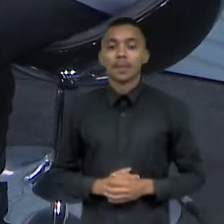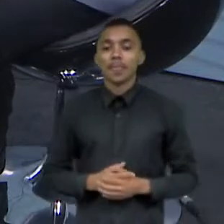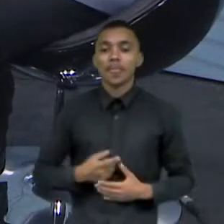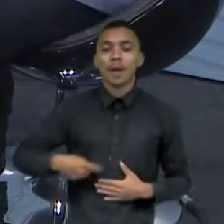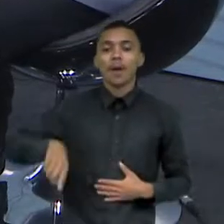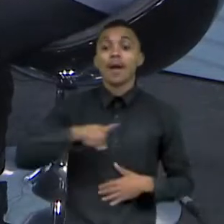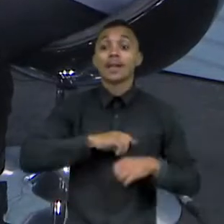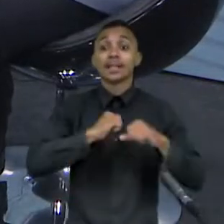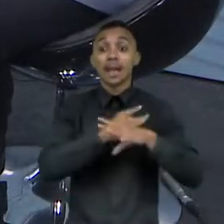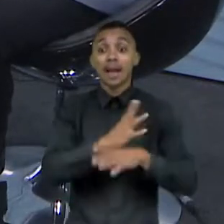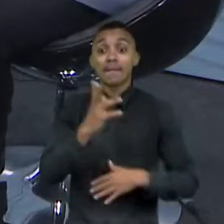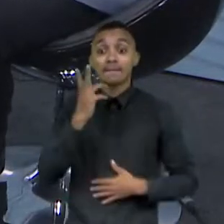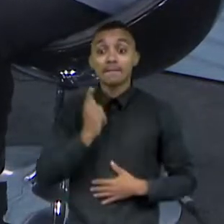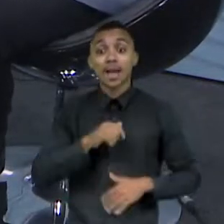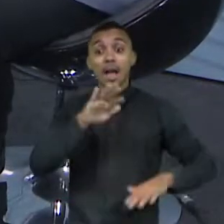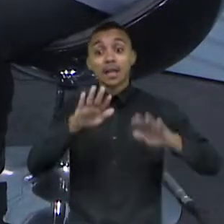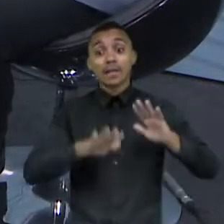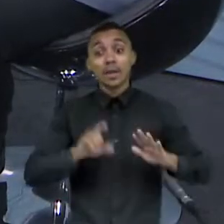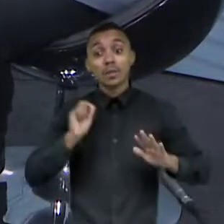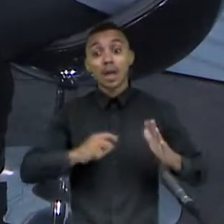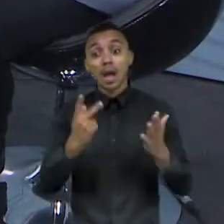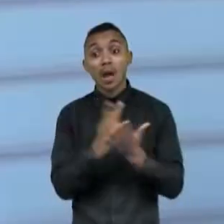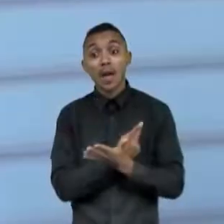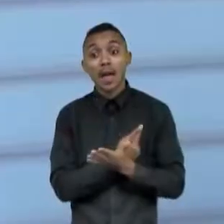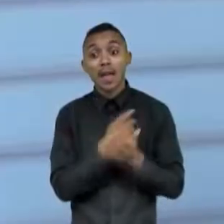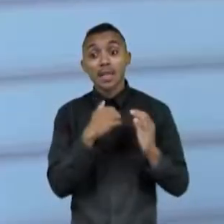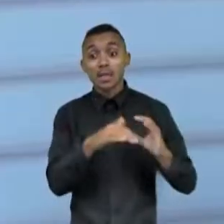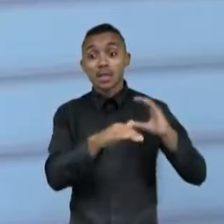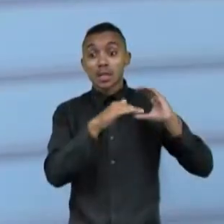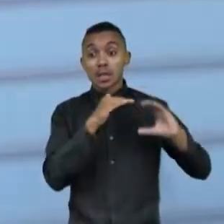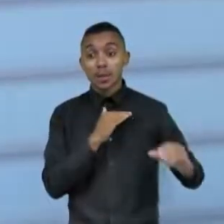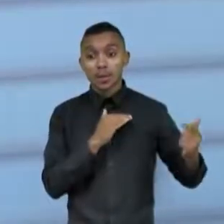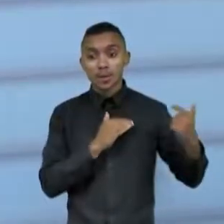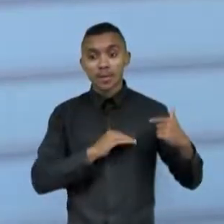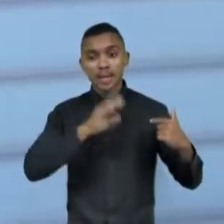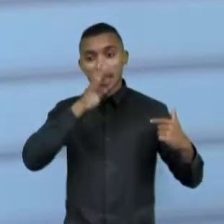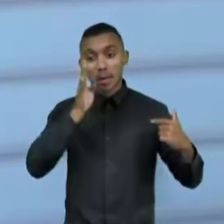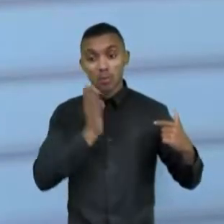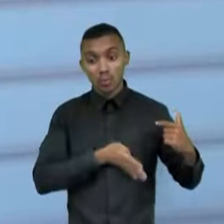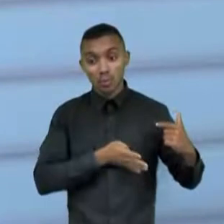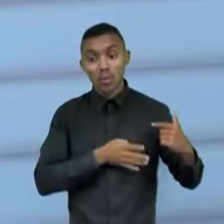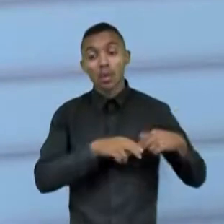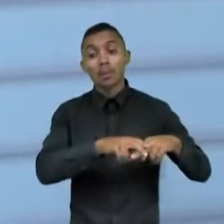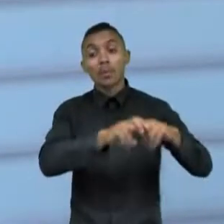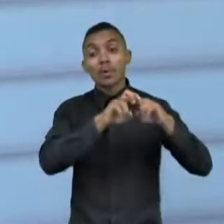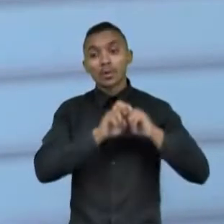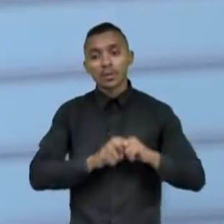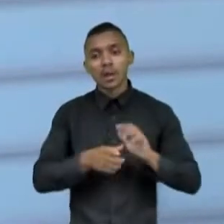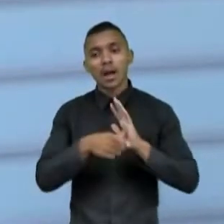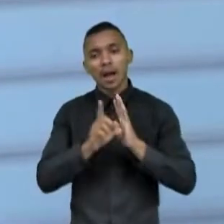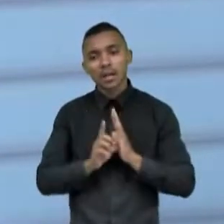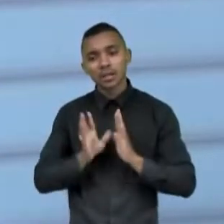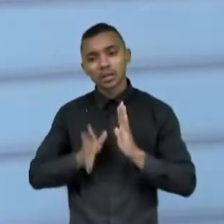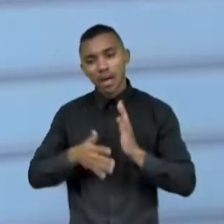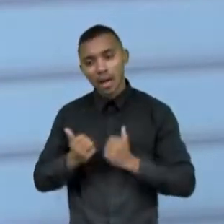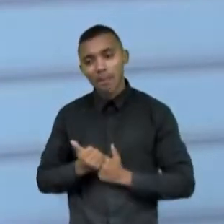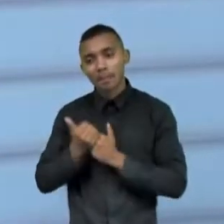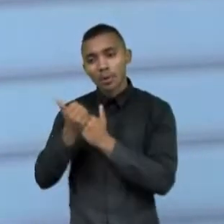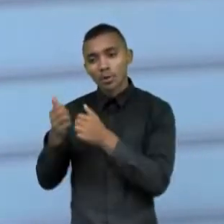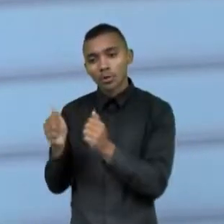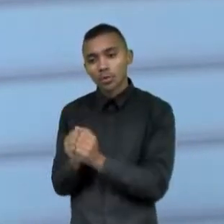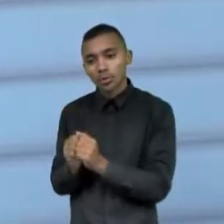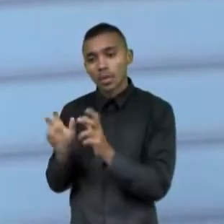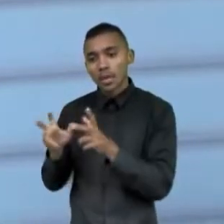cidade, muitas vezes as denúncias chegam nos dois espaços. Nos dois, né? Então, a gente tem essa colaboração com o escritório da